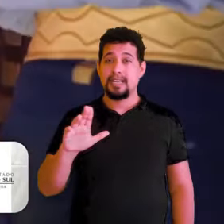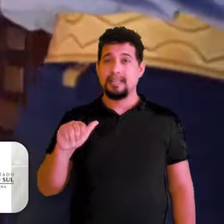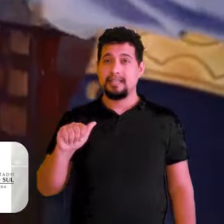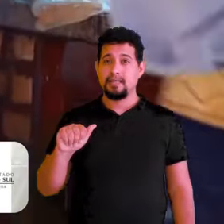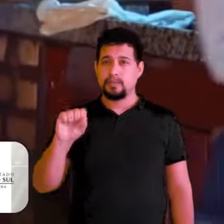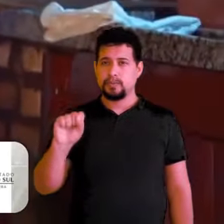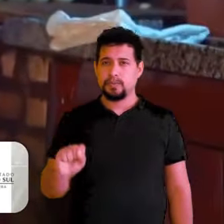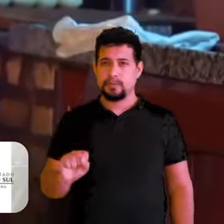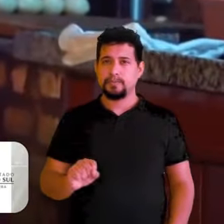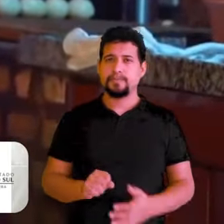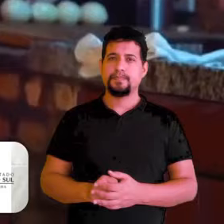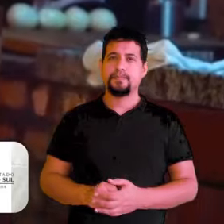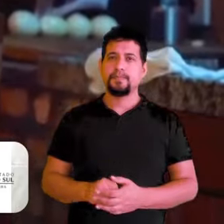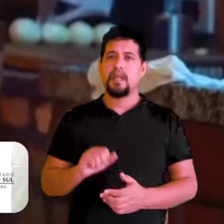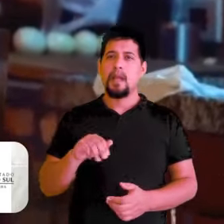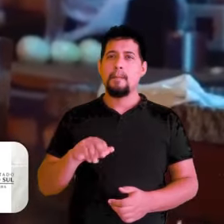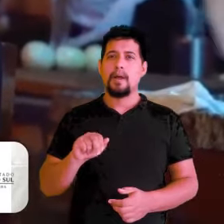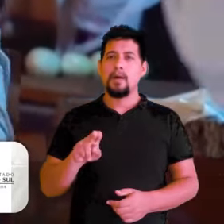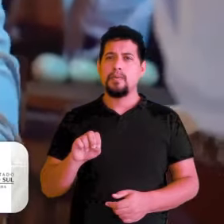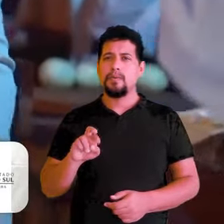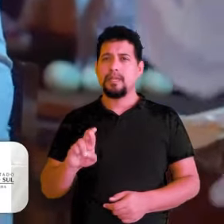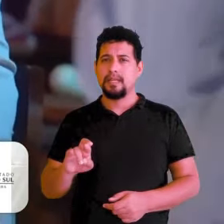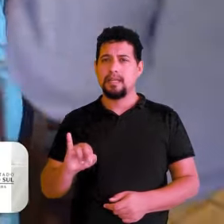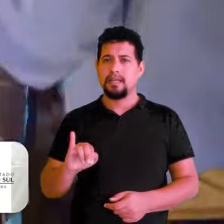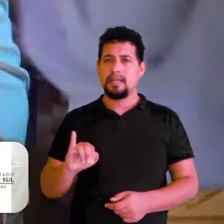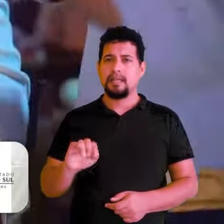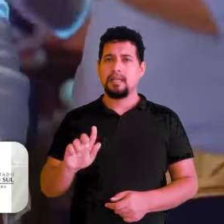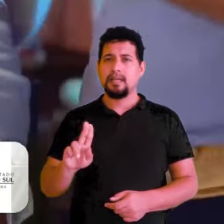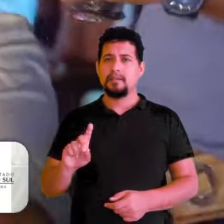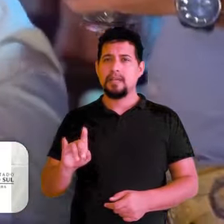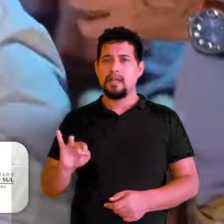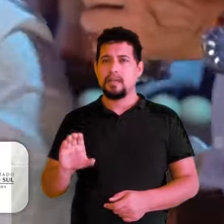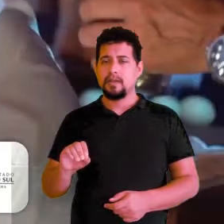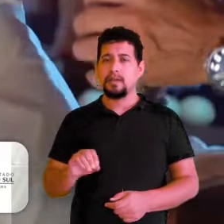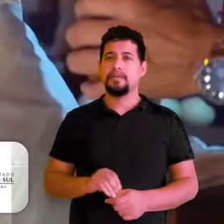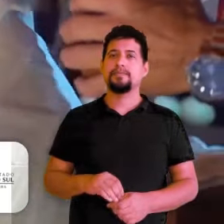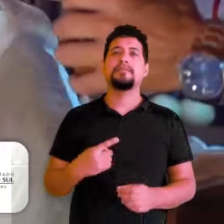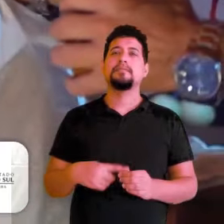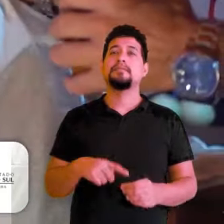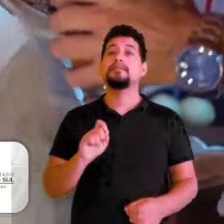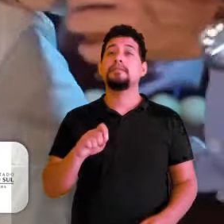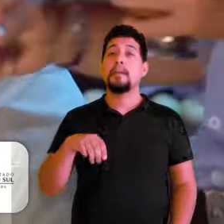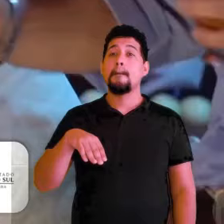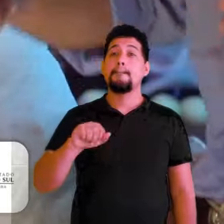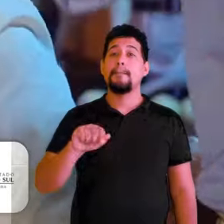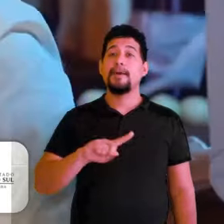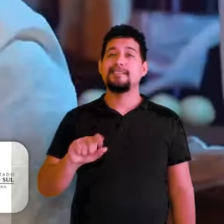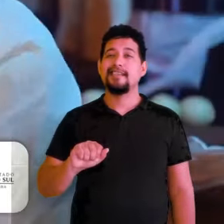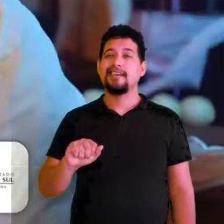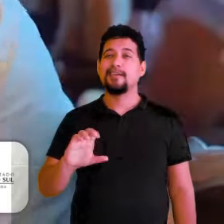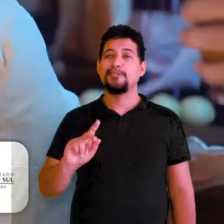Sul, terra boa, uma barbaridade. A Mauri Galdério, oi, tio Mauri. Onde é que ele mora mesmo? Massachusetts.